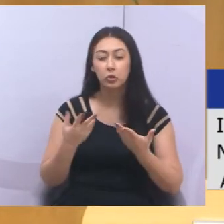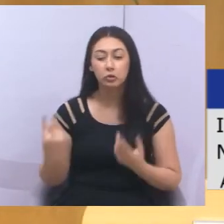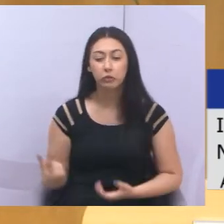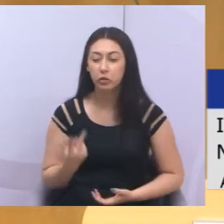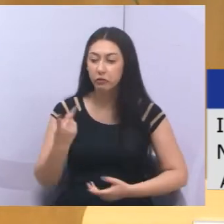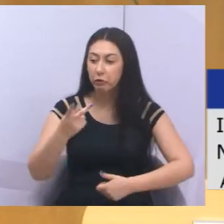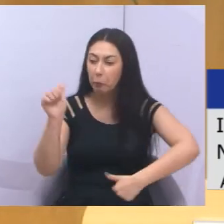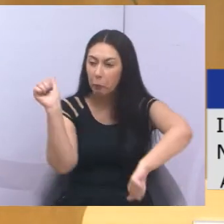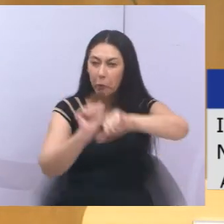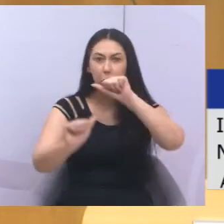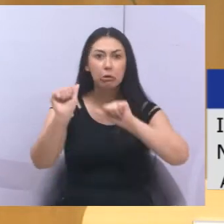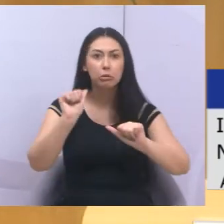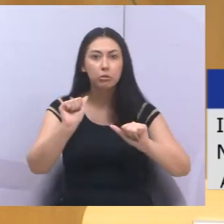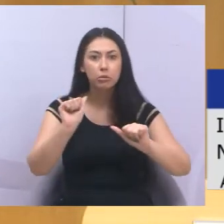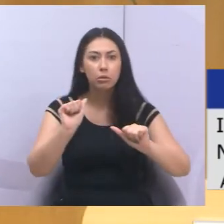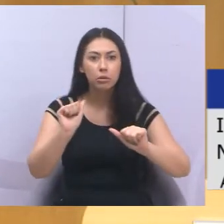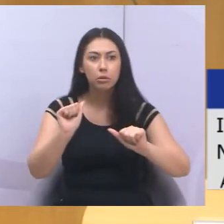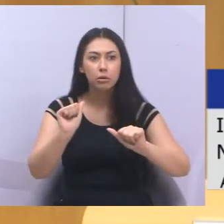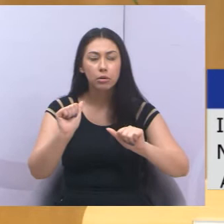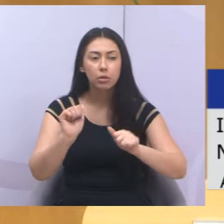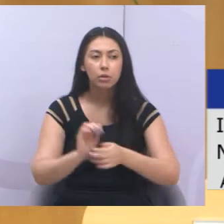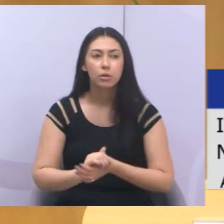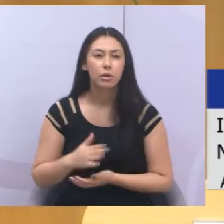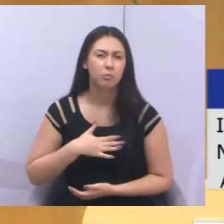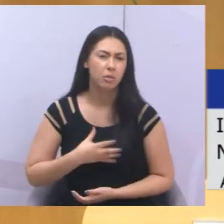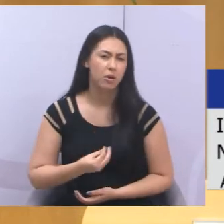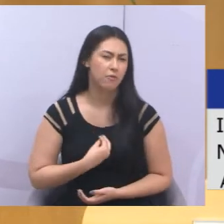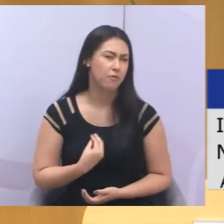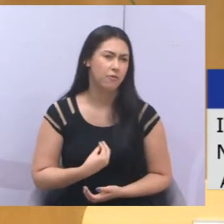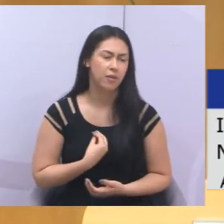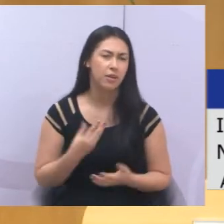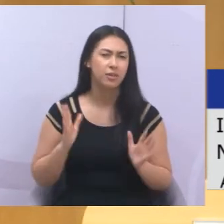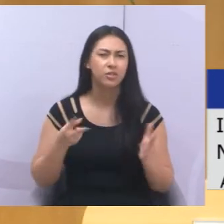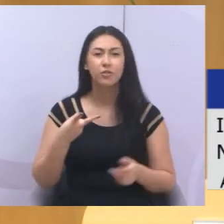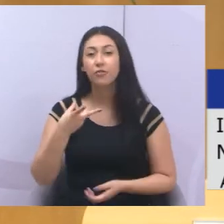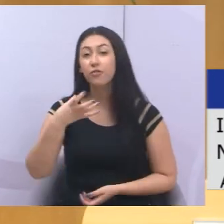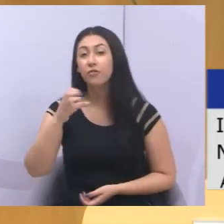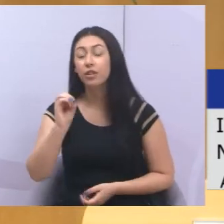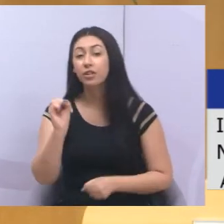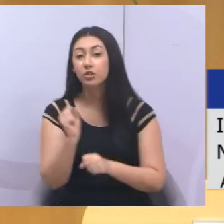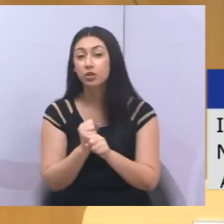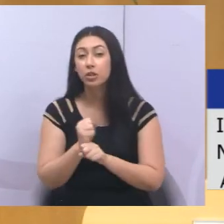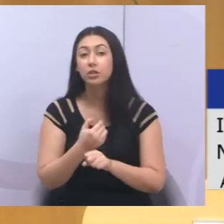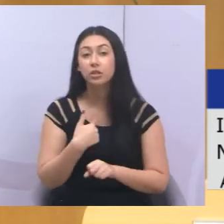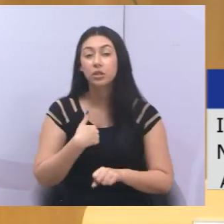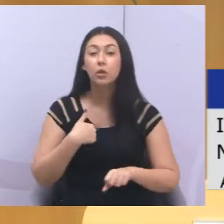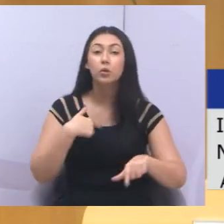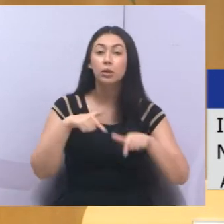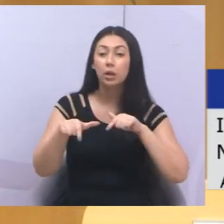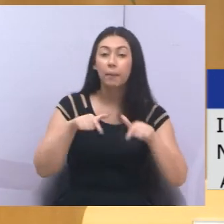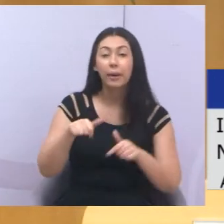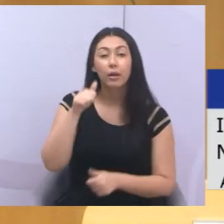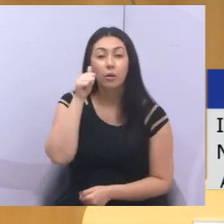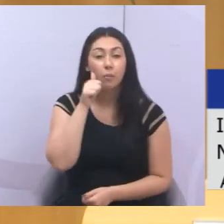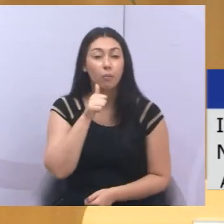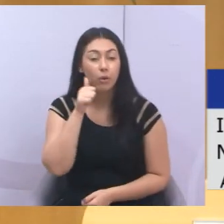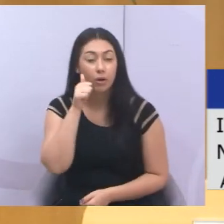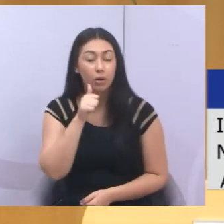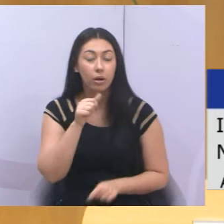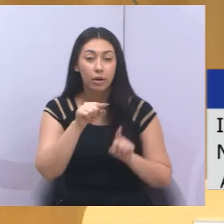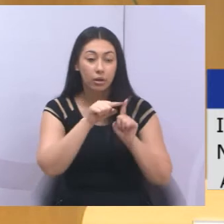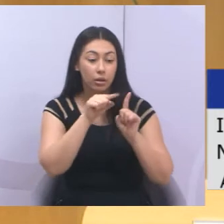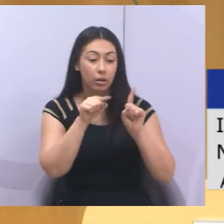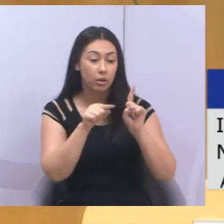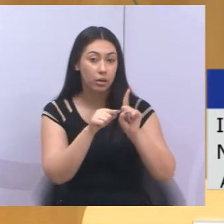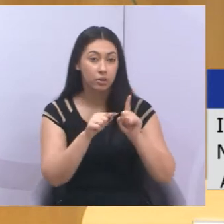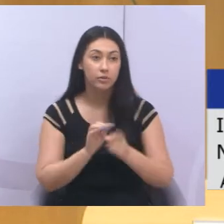valores enormes, e eu que, essa é a minha vida, essa é a minha profissão, há 20 anos eu sou médico, ginecologista e obstetra. O que